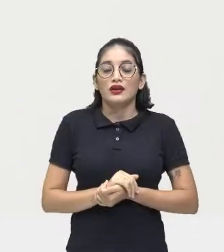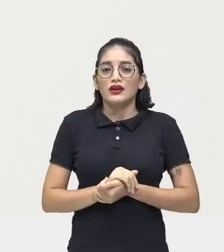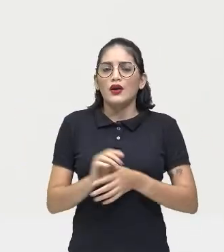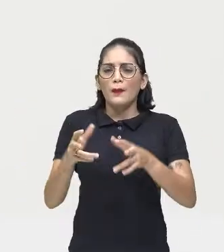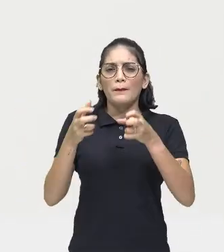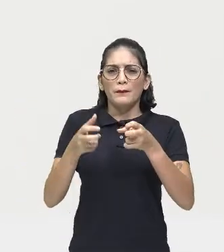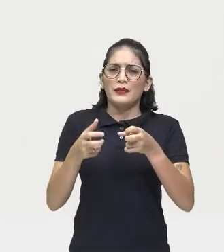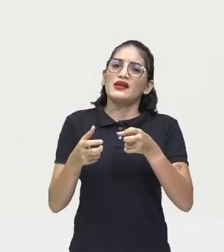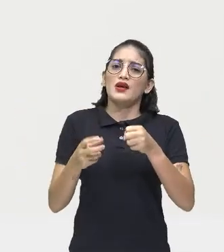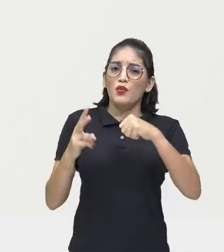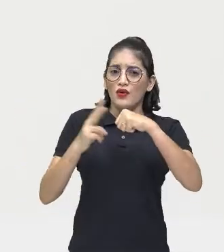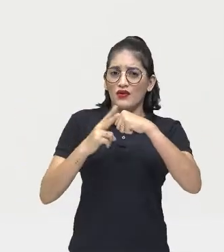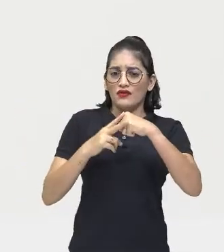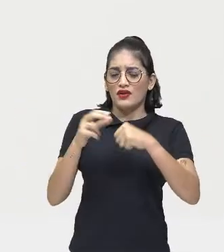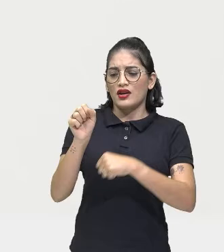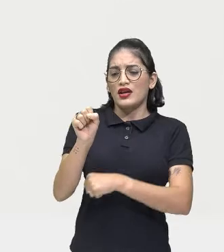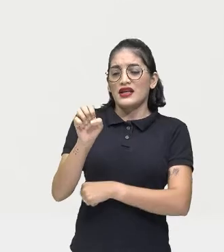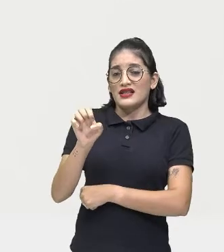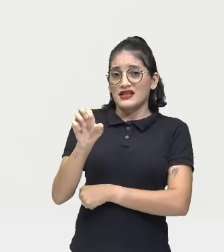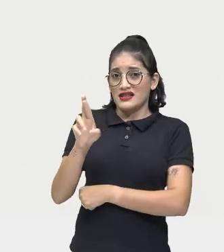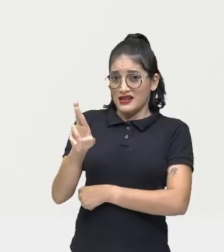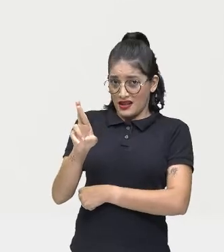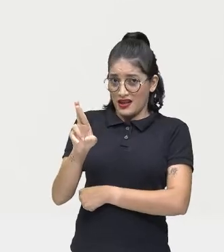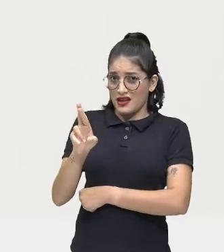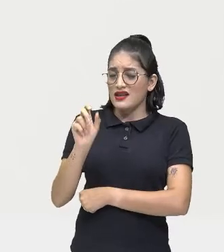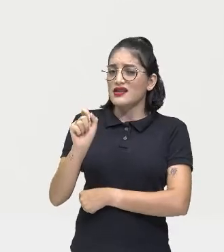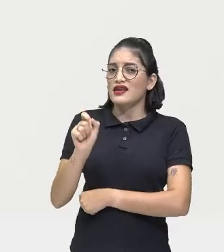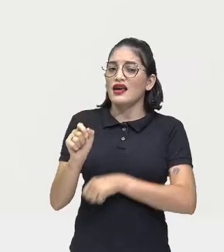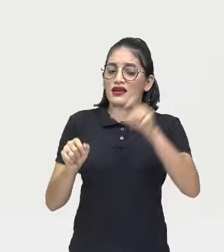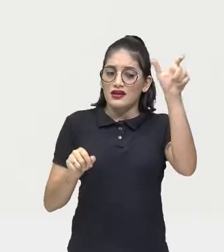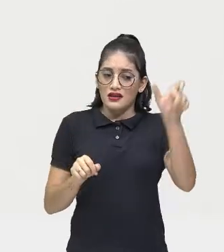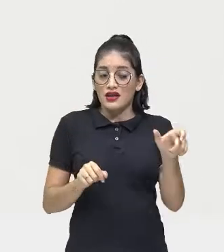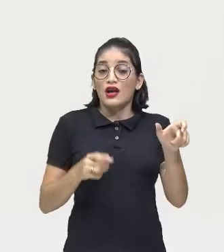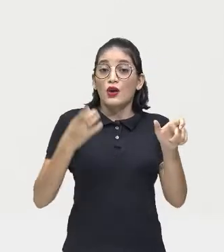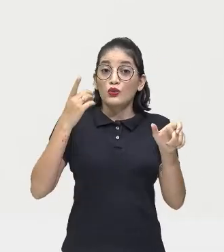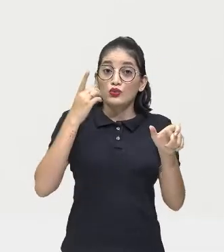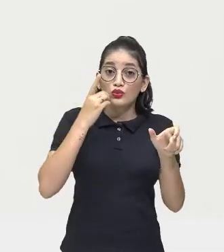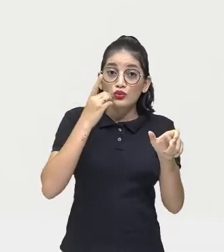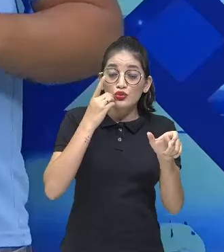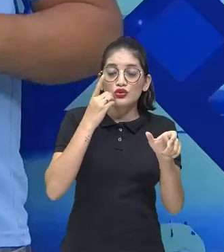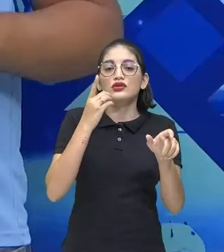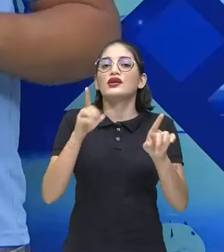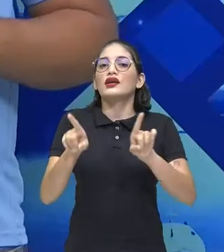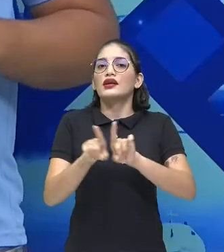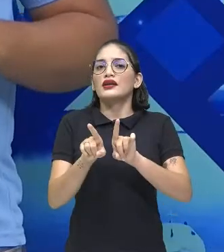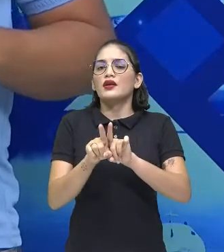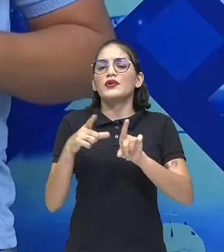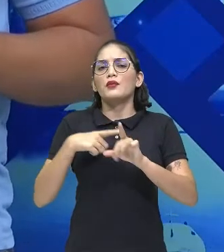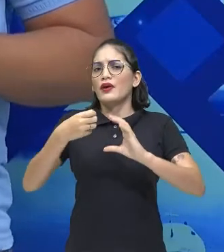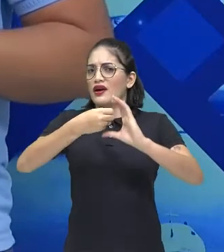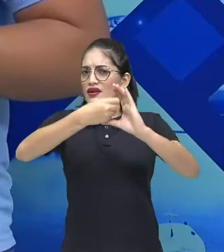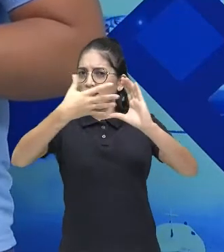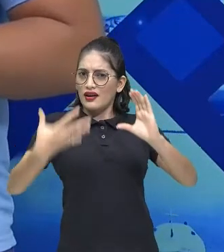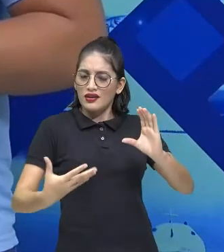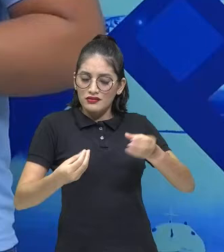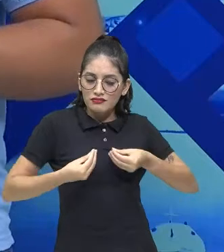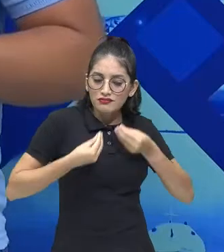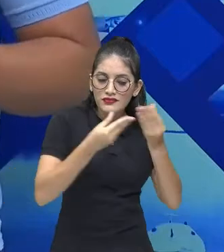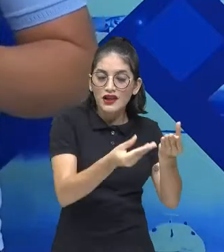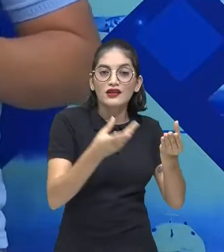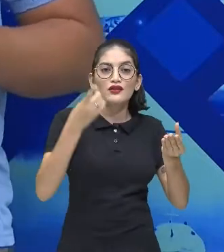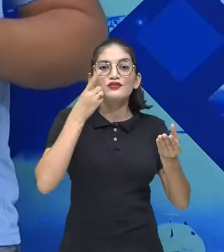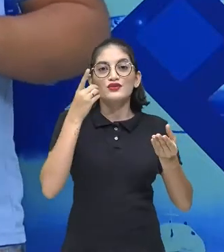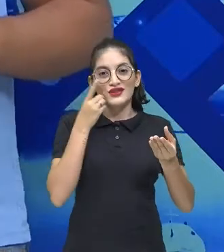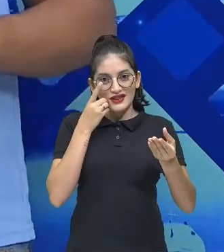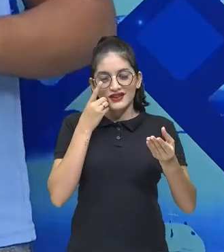o verbo ser, certo? Quem é o sujeito? Os dias. E perceba que há uma característica atribuída a esses dias. O